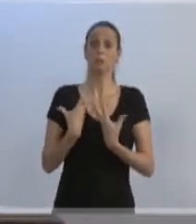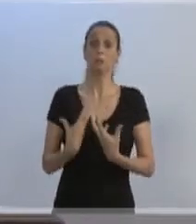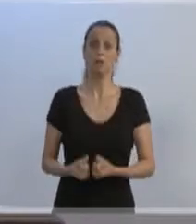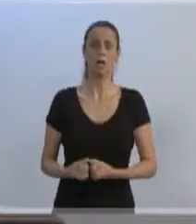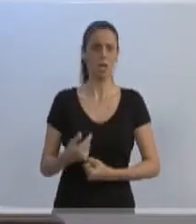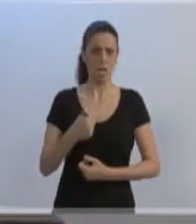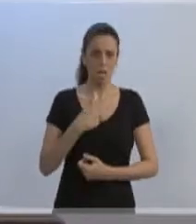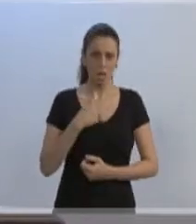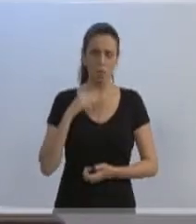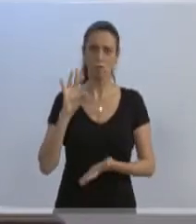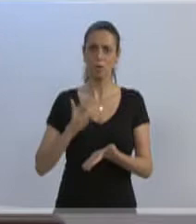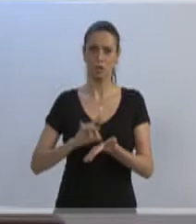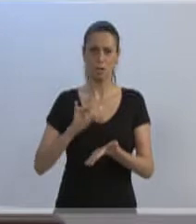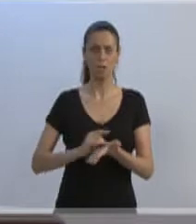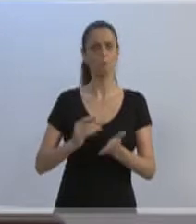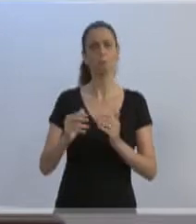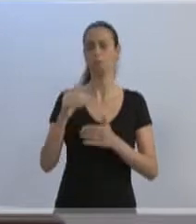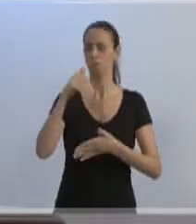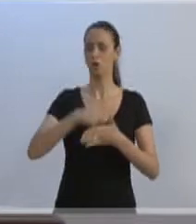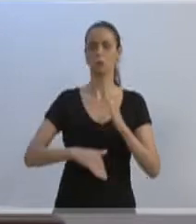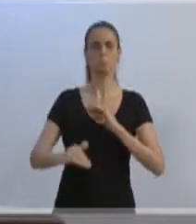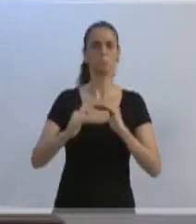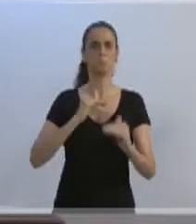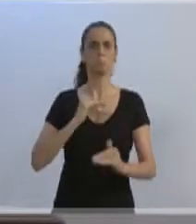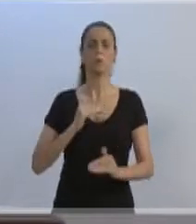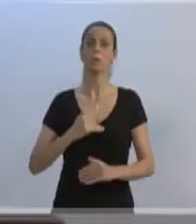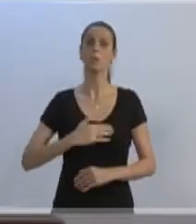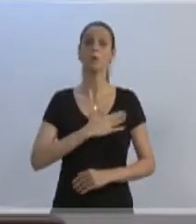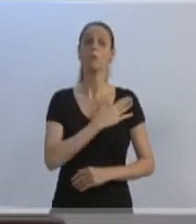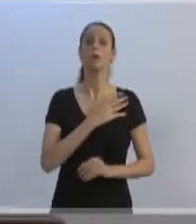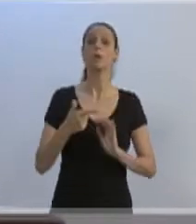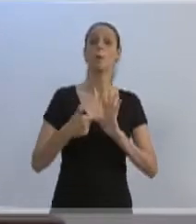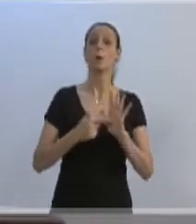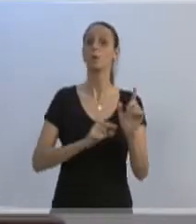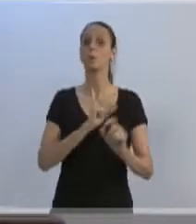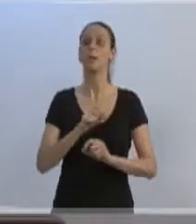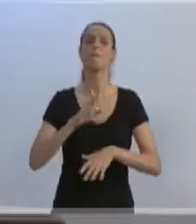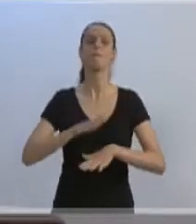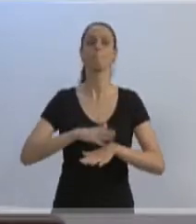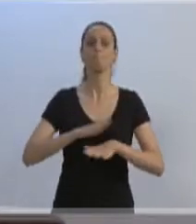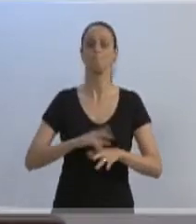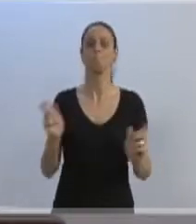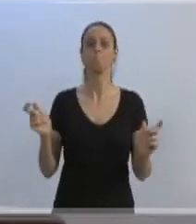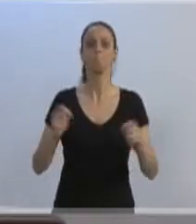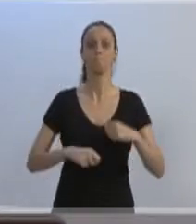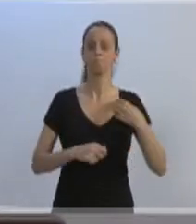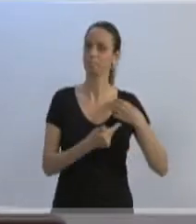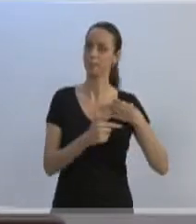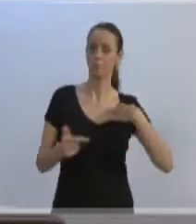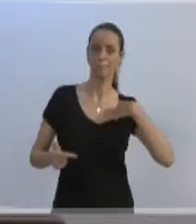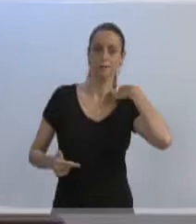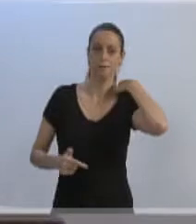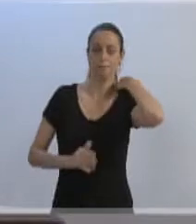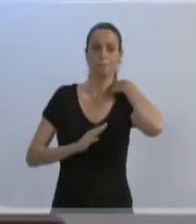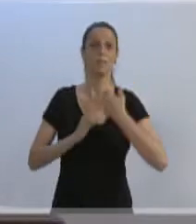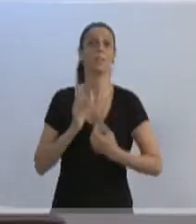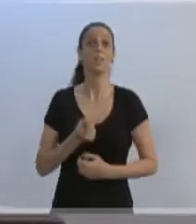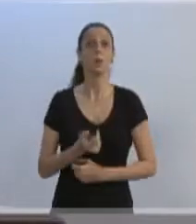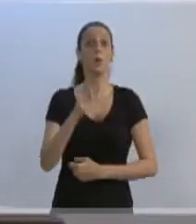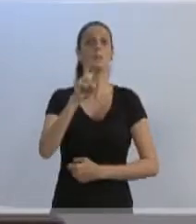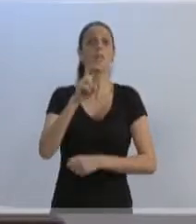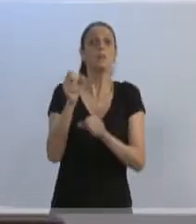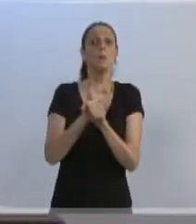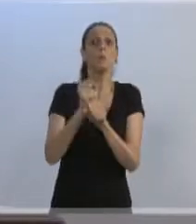voto favorável a essas questões e o governo demonstra a incompetência depois de quase cinco anos depois de